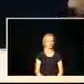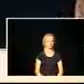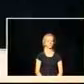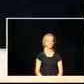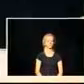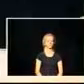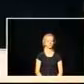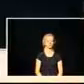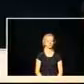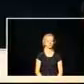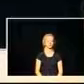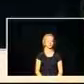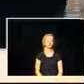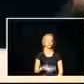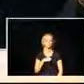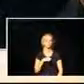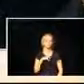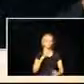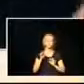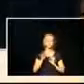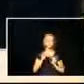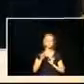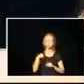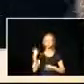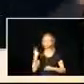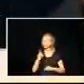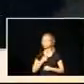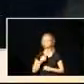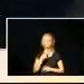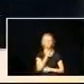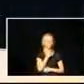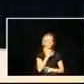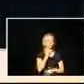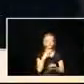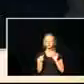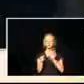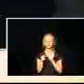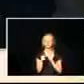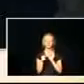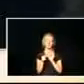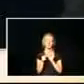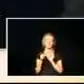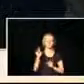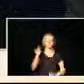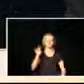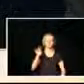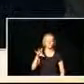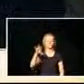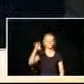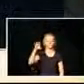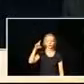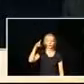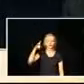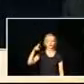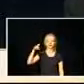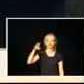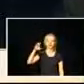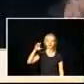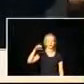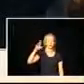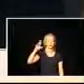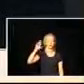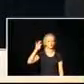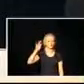de projeto só é de competência do executivo. É ele que tem que elaborar o projeto